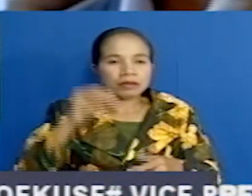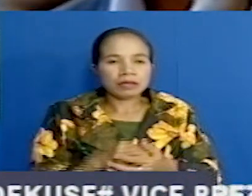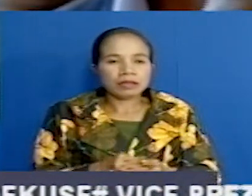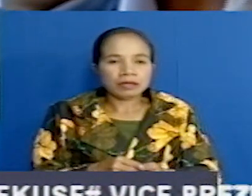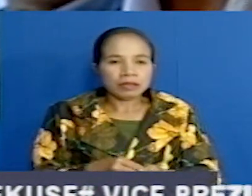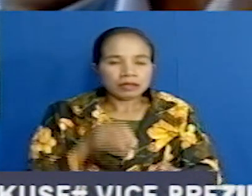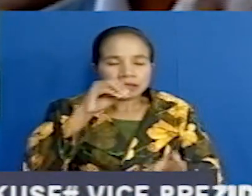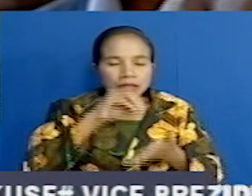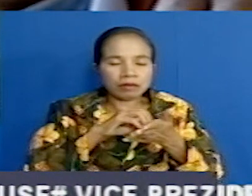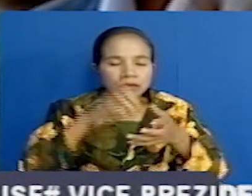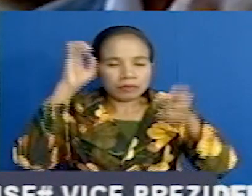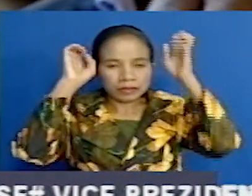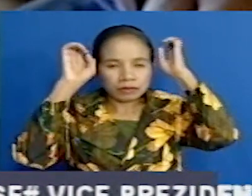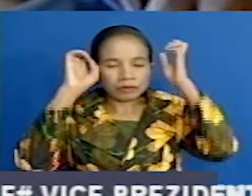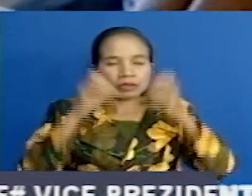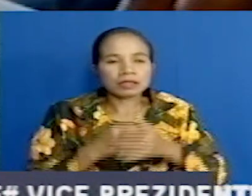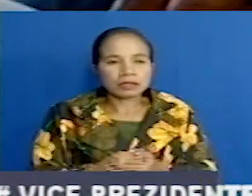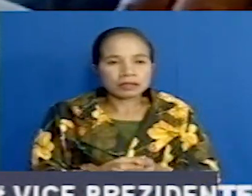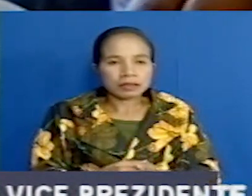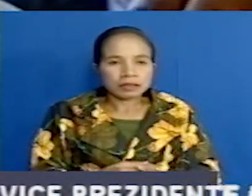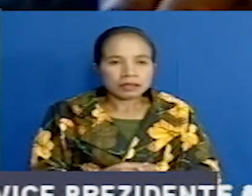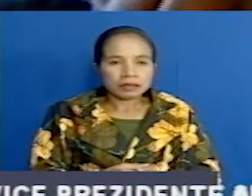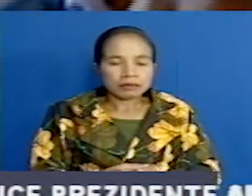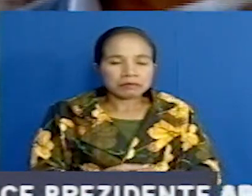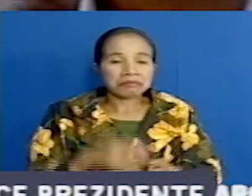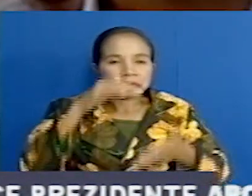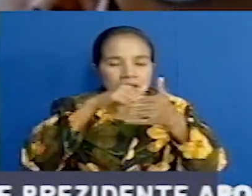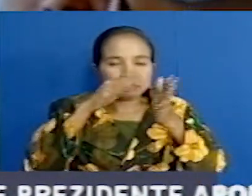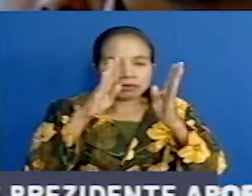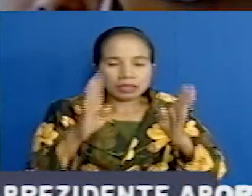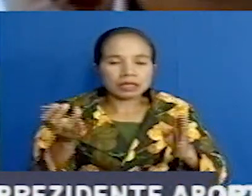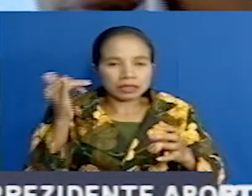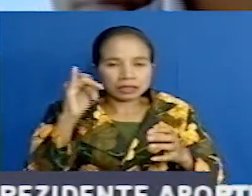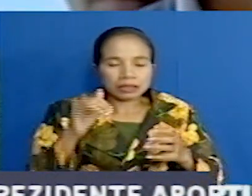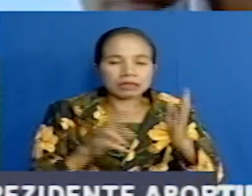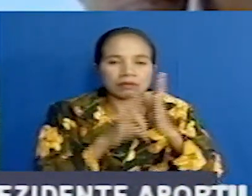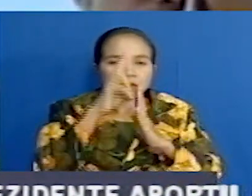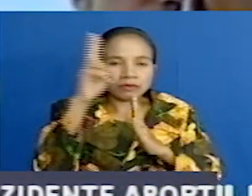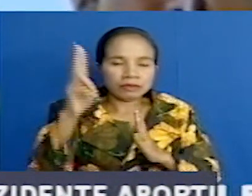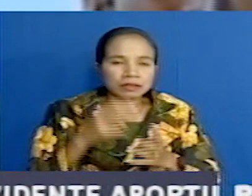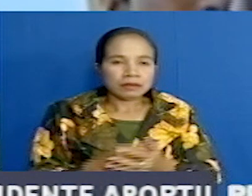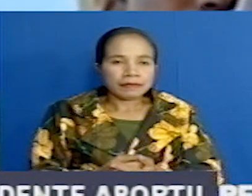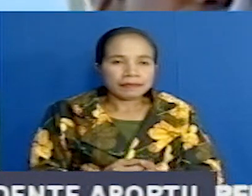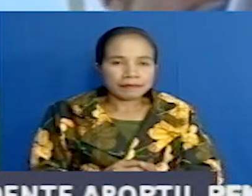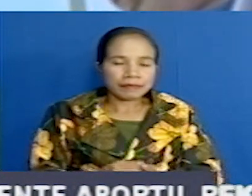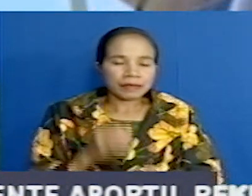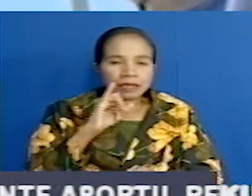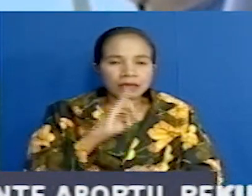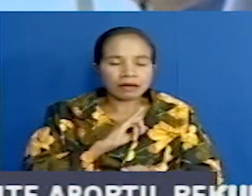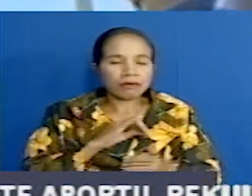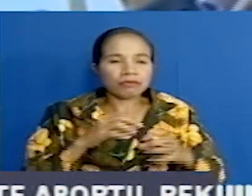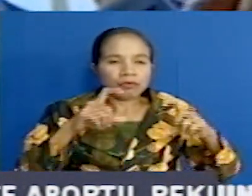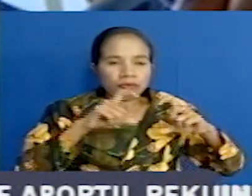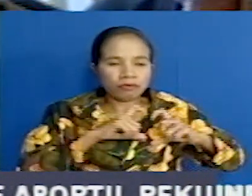do setor educação, desde Costa Coanzira, do universitário. Ao Fuan